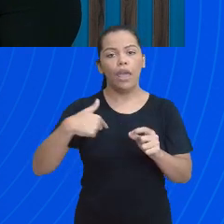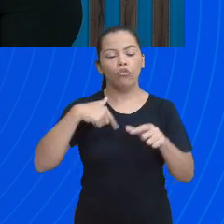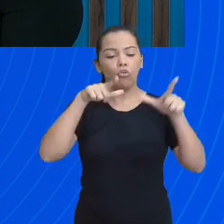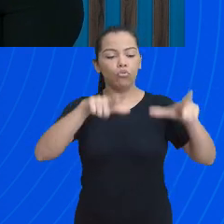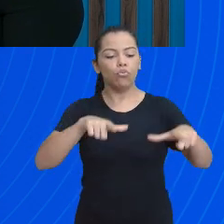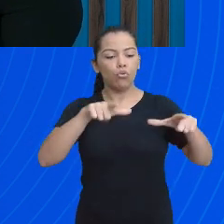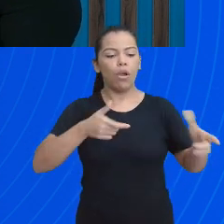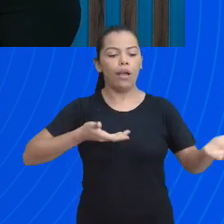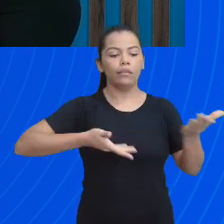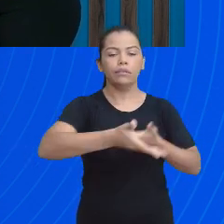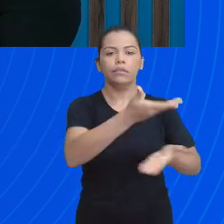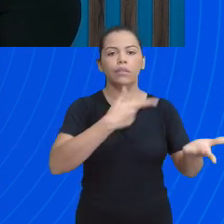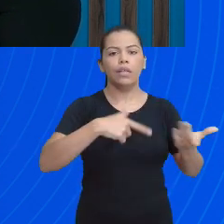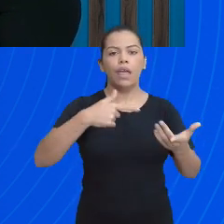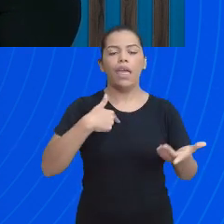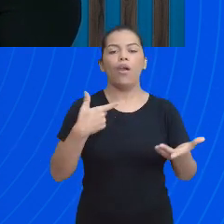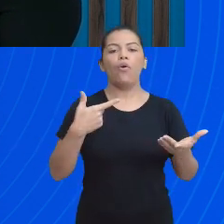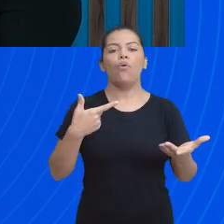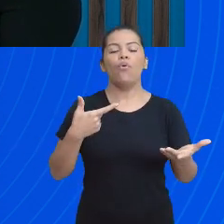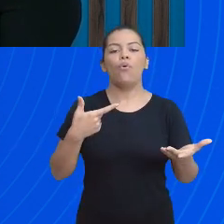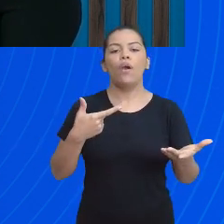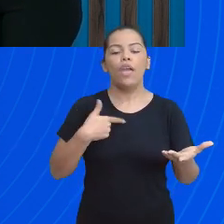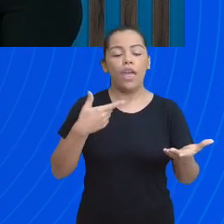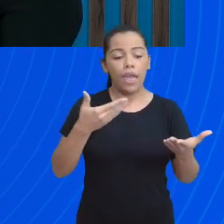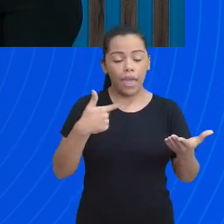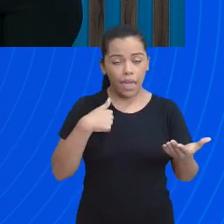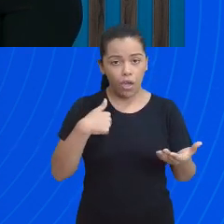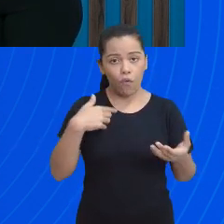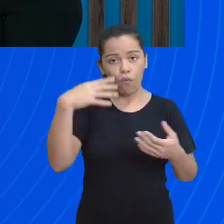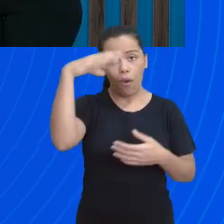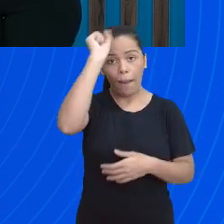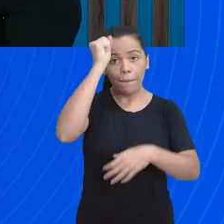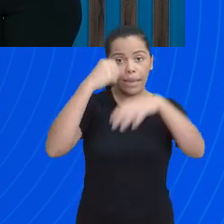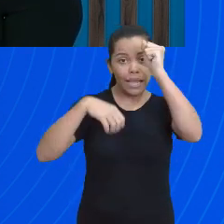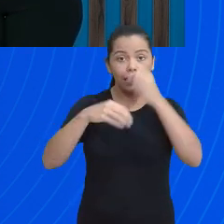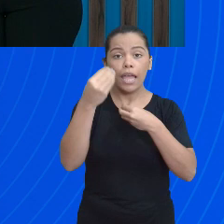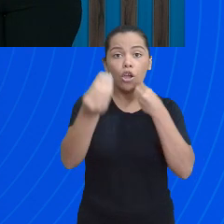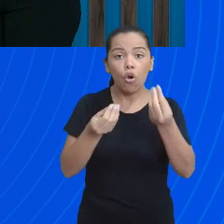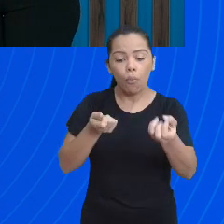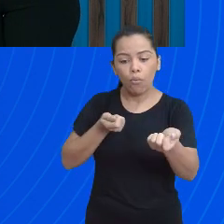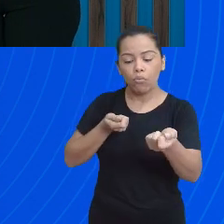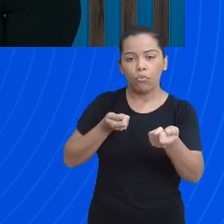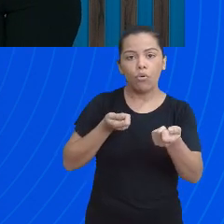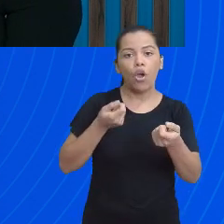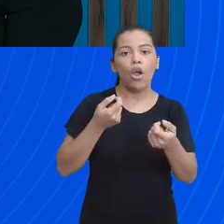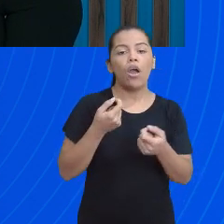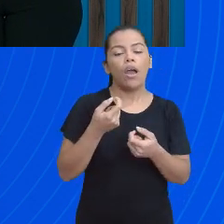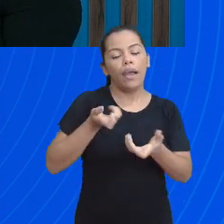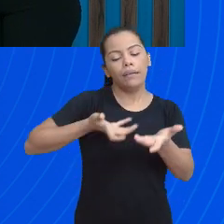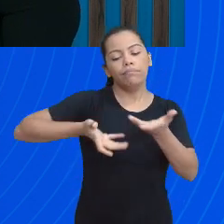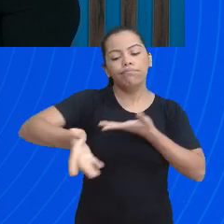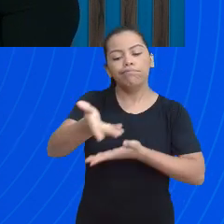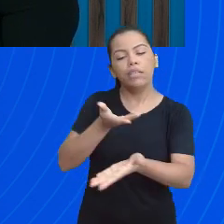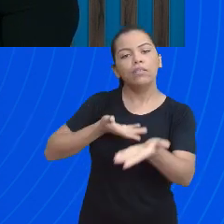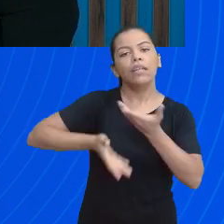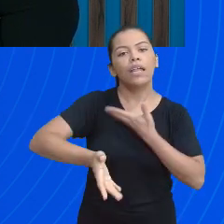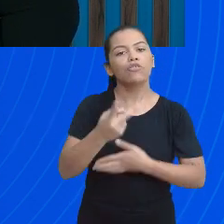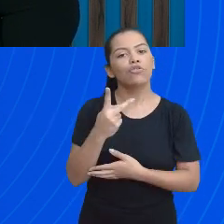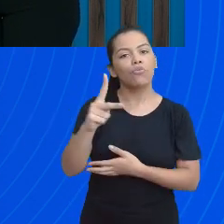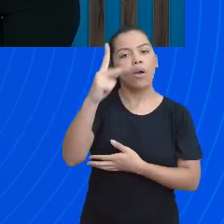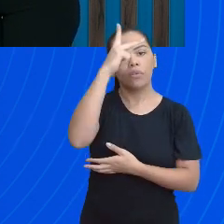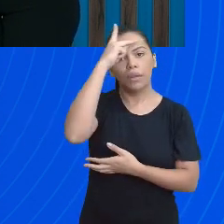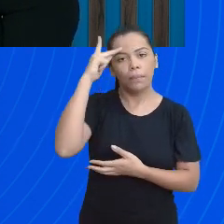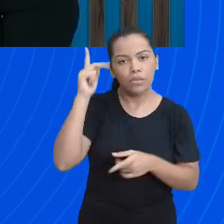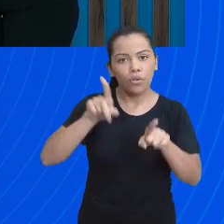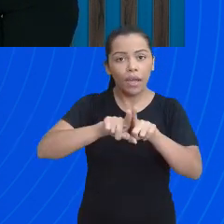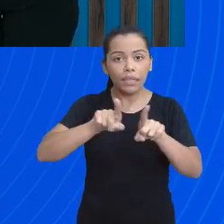aprendo a partir da interação com o outro. Eu aprendo a partir da interação com o material que está sendo disponibilizado. Isso